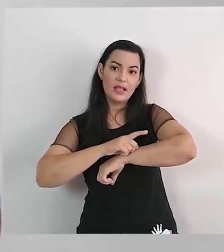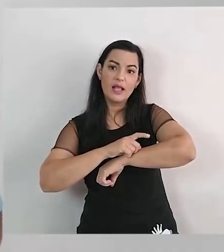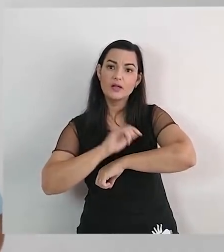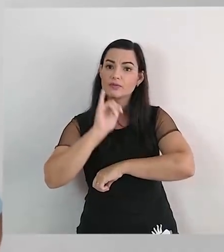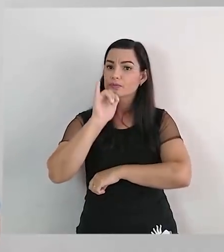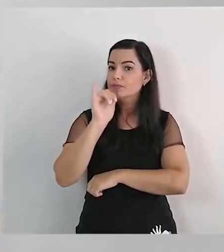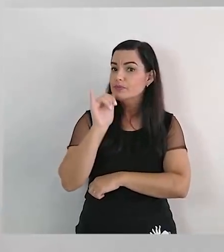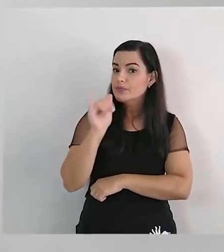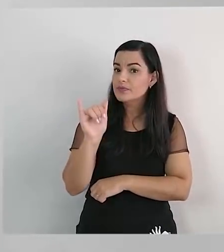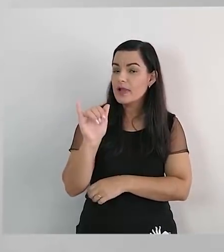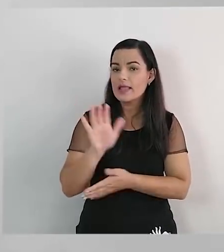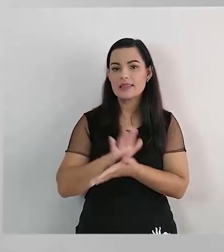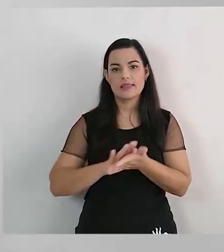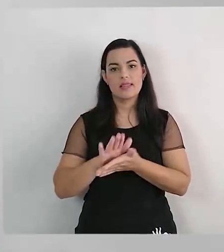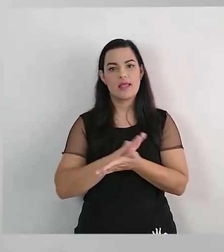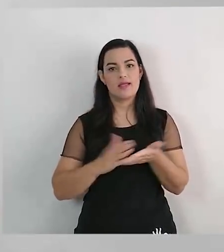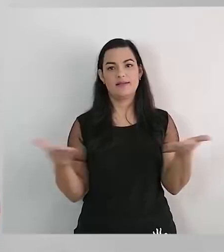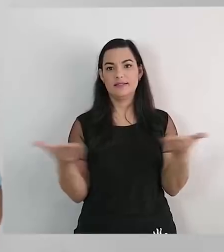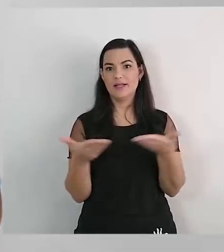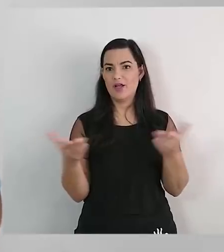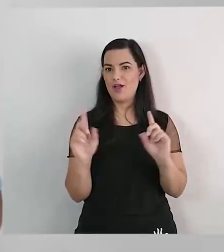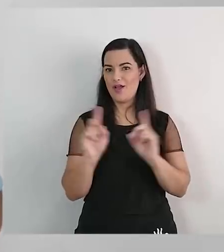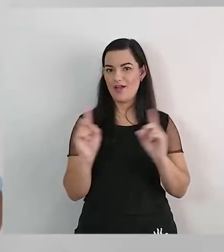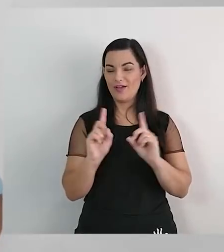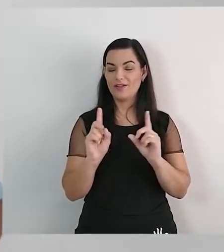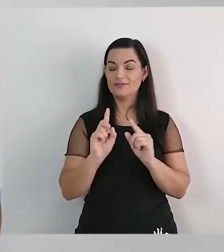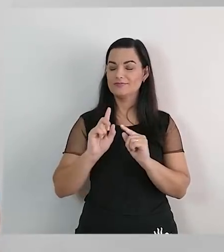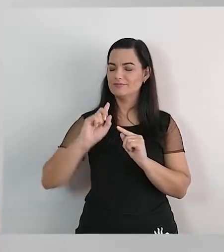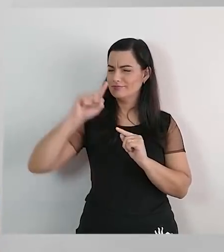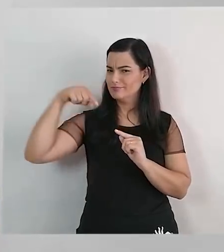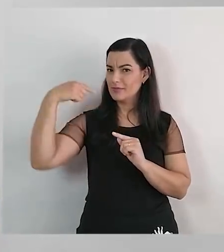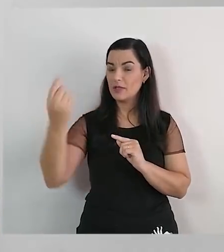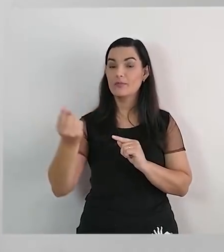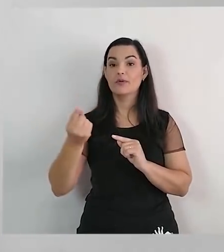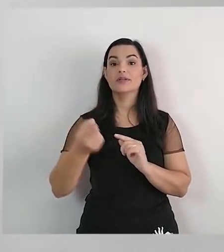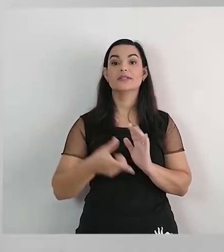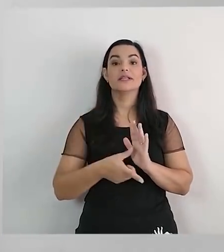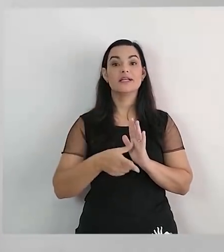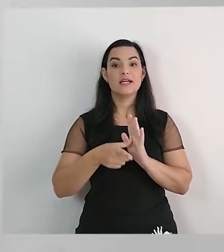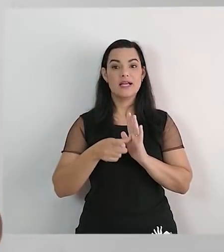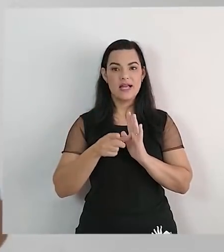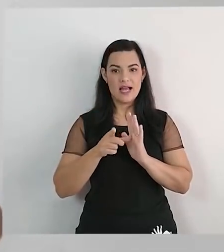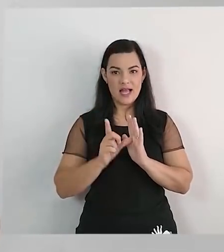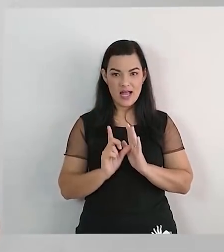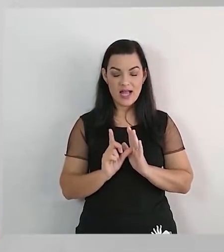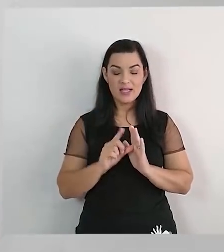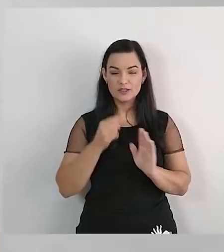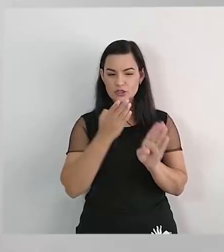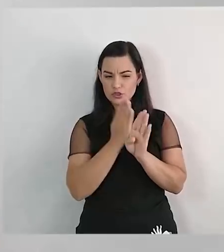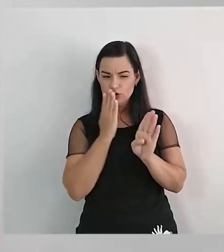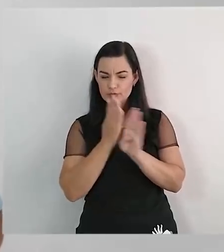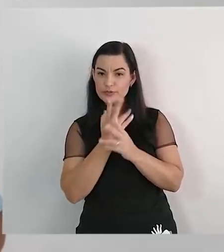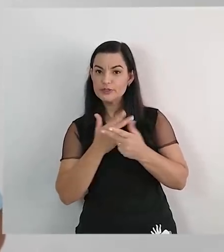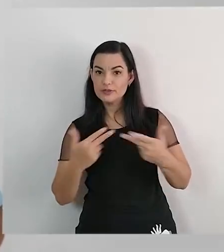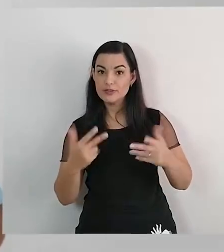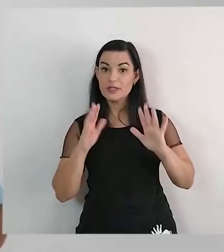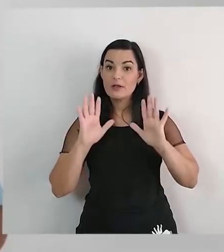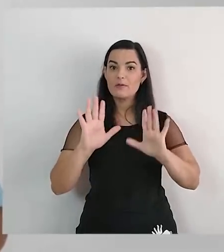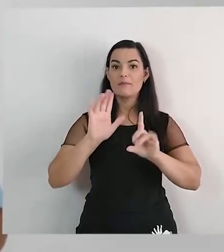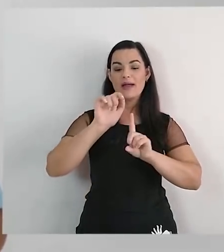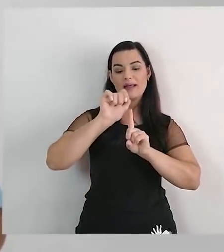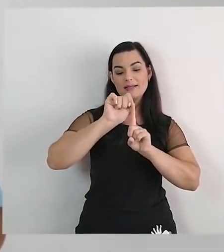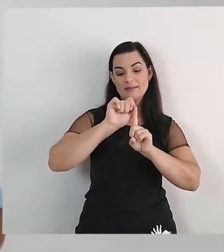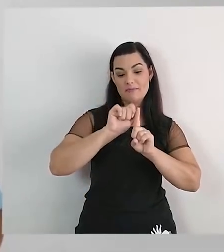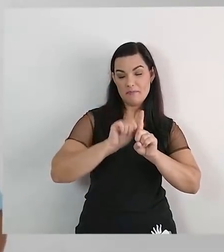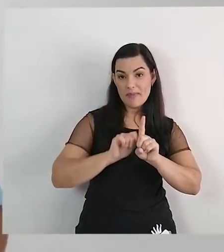comentar nada ainda não, porque nós teremos algumas descobertas sobre elas mais no finalzinho do mês,